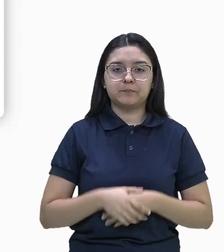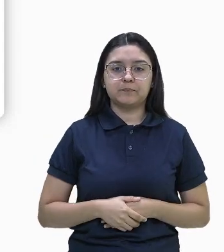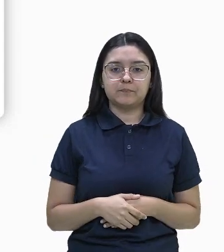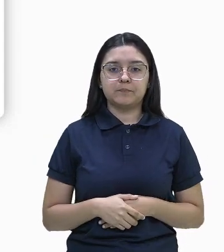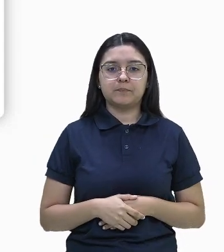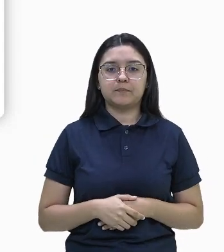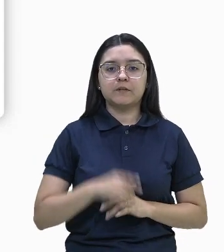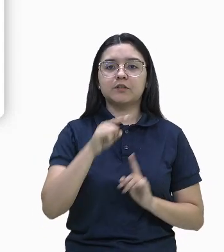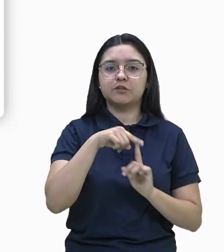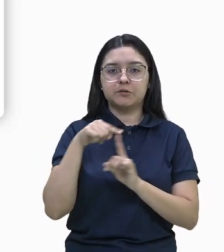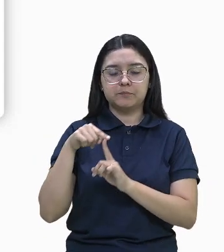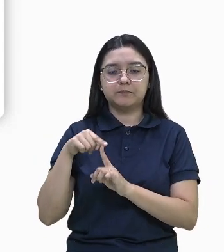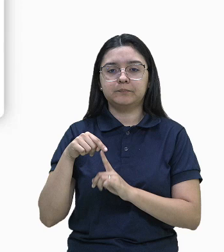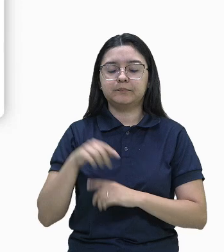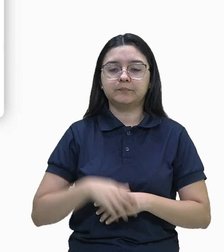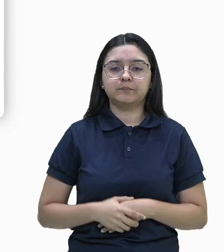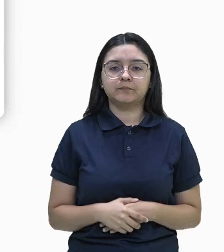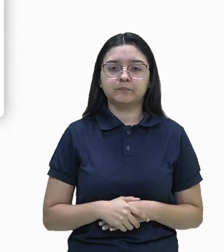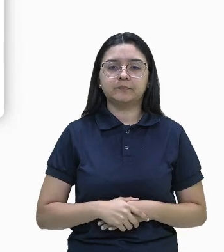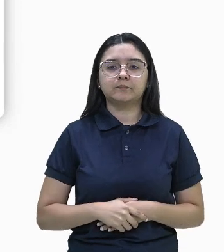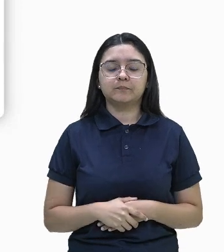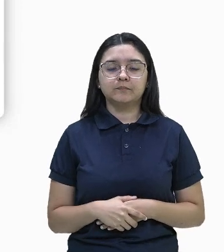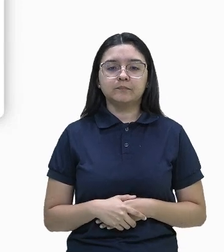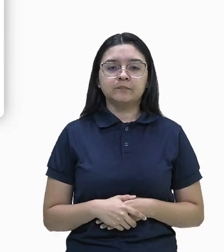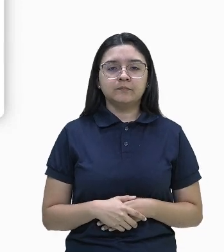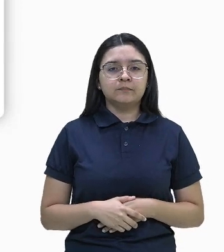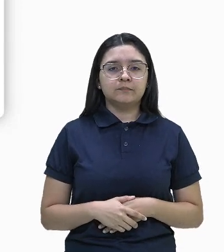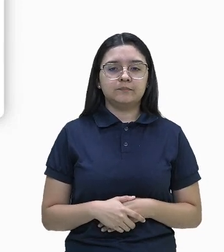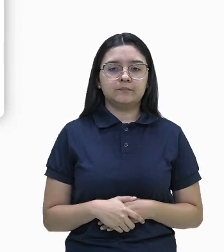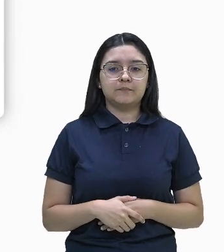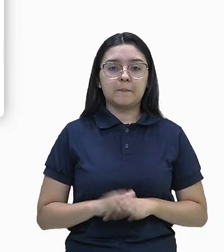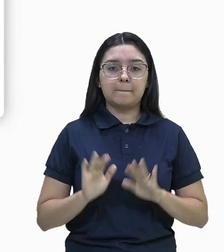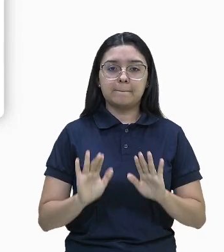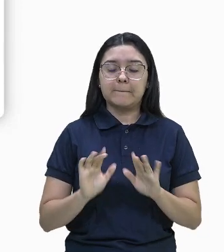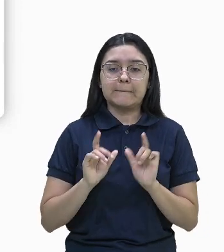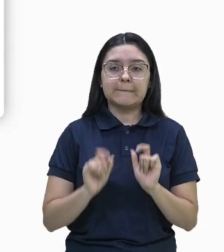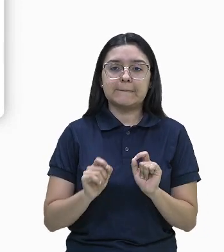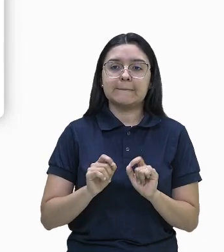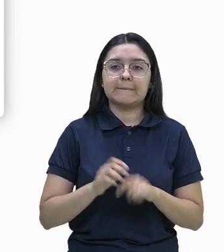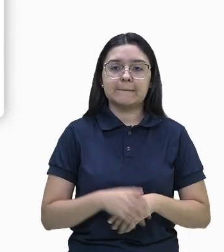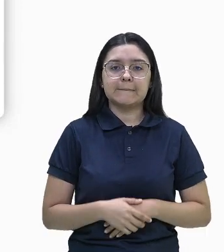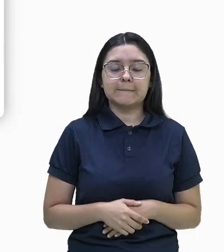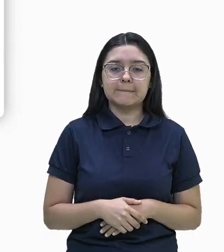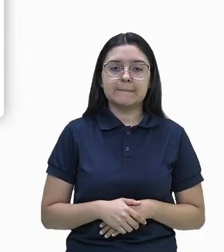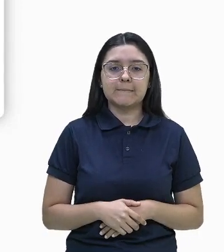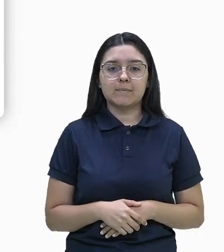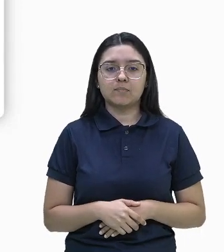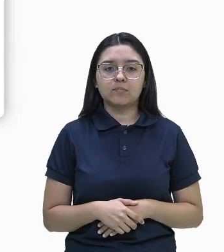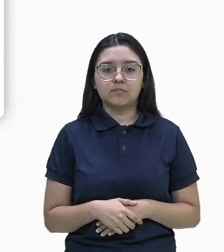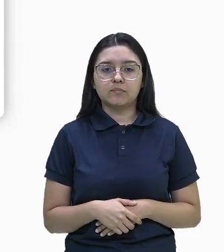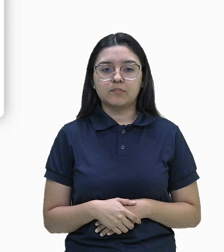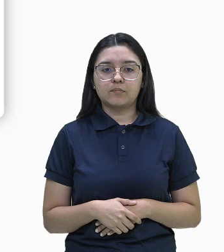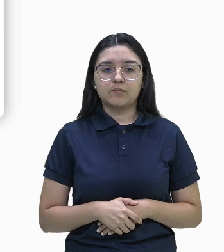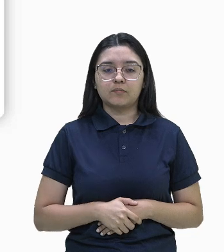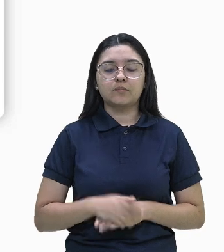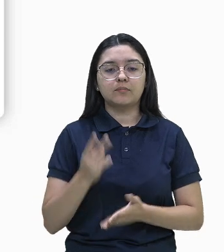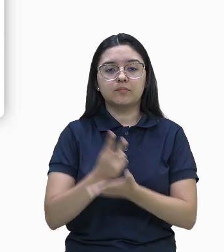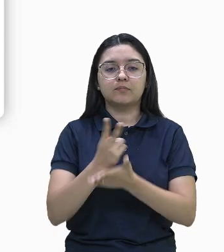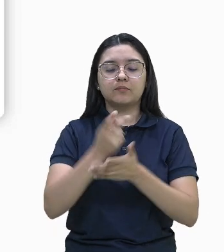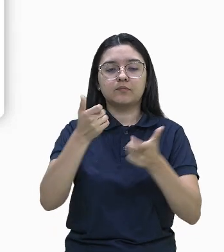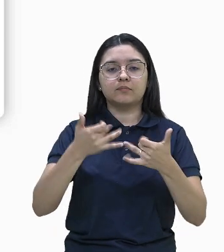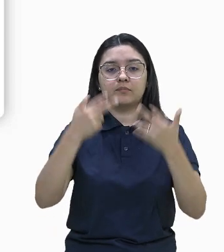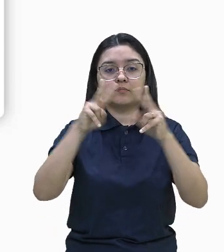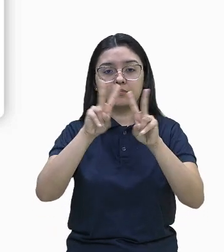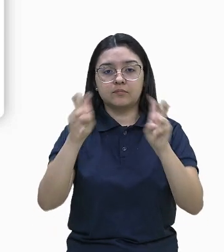esses estilos, né, bem marcantes. Mas, falando do teatro, nós estamos falando